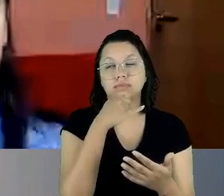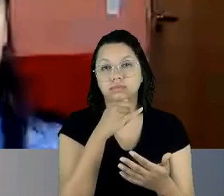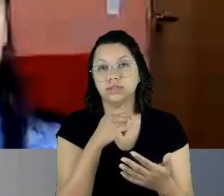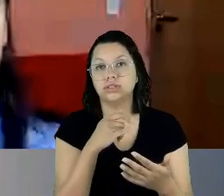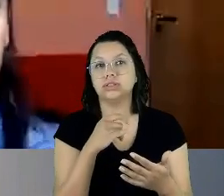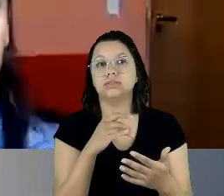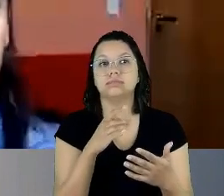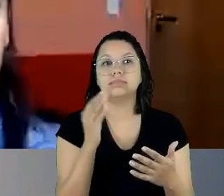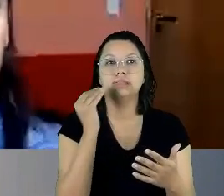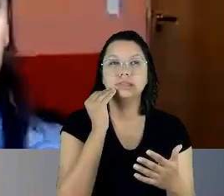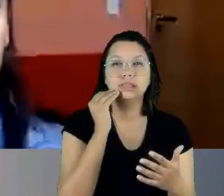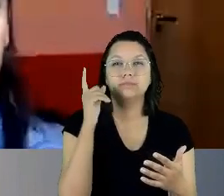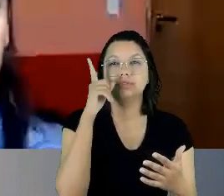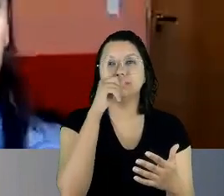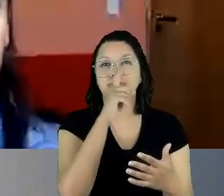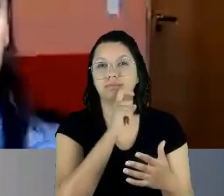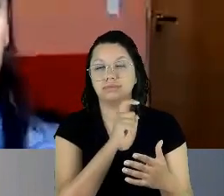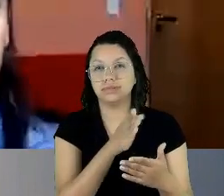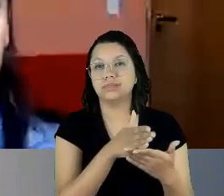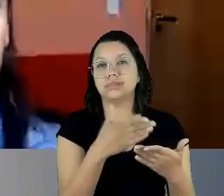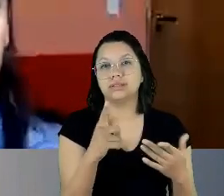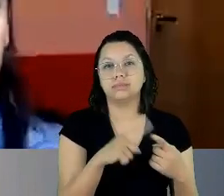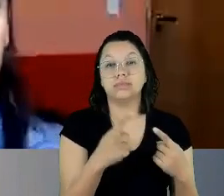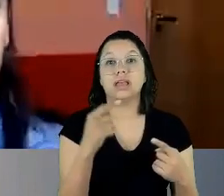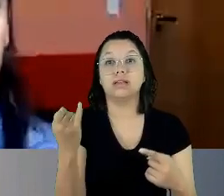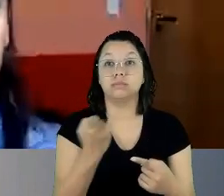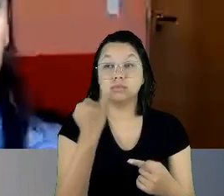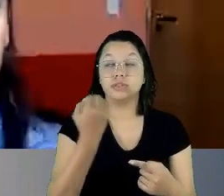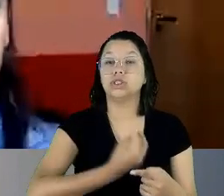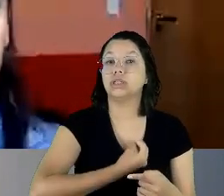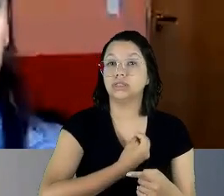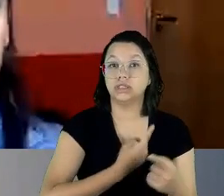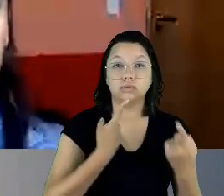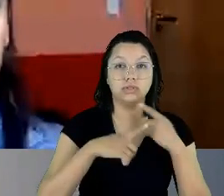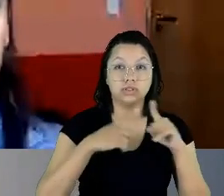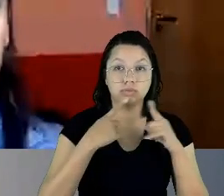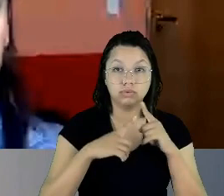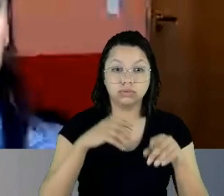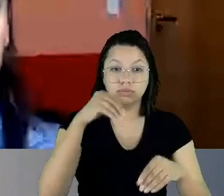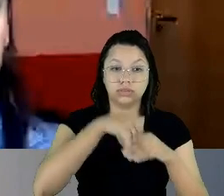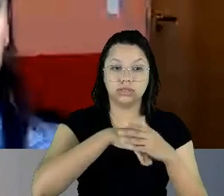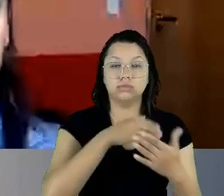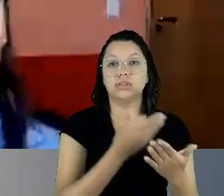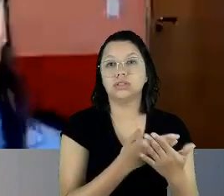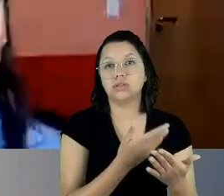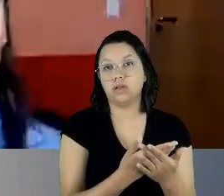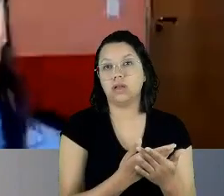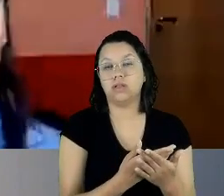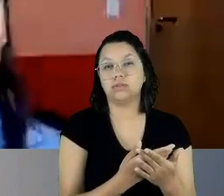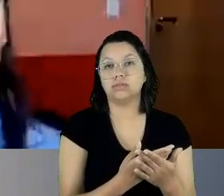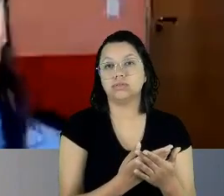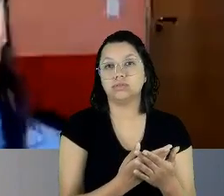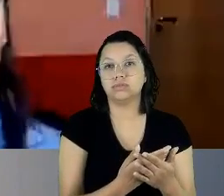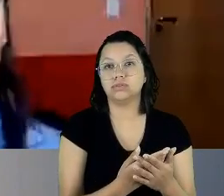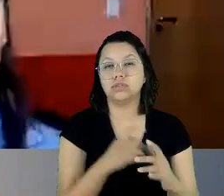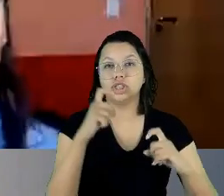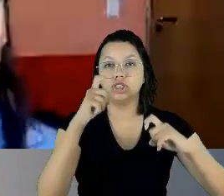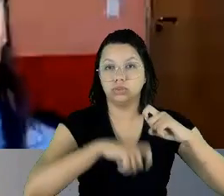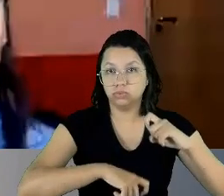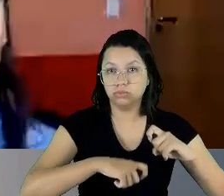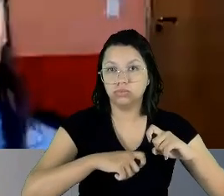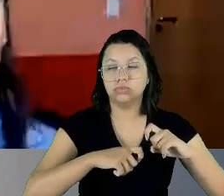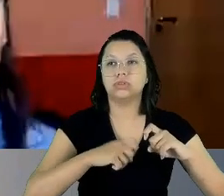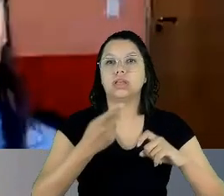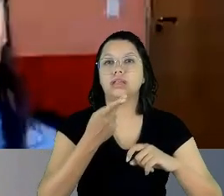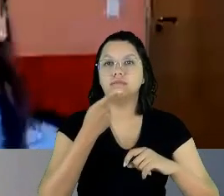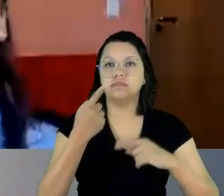vez mais tentam dificultar esse lado, mas é importante que exista uma discussão sobre isso nas escolas. A questão de estupro tem que